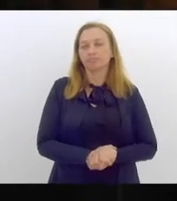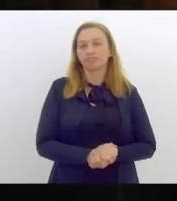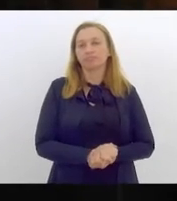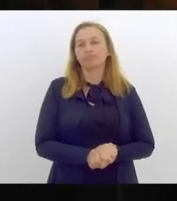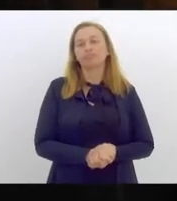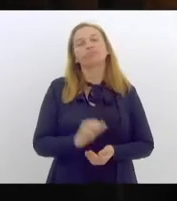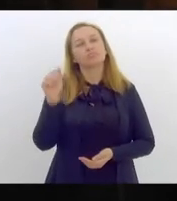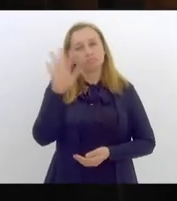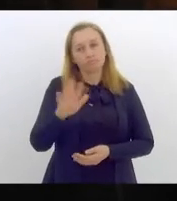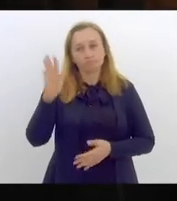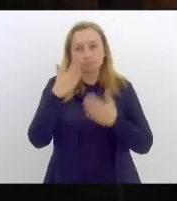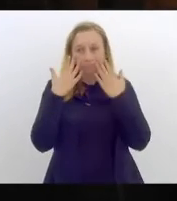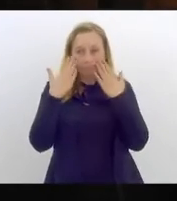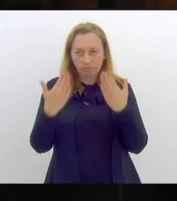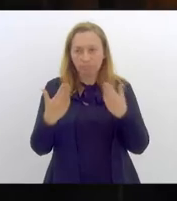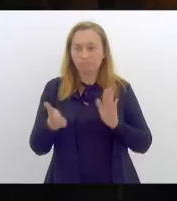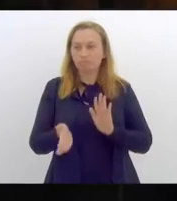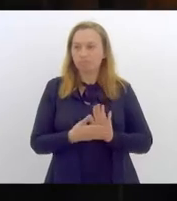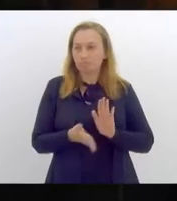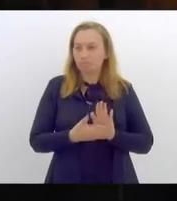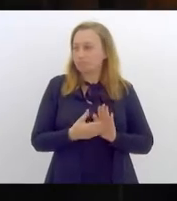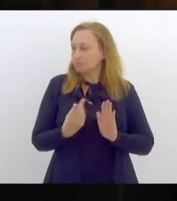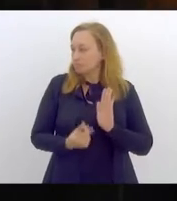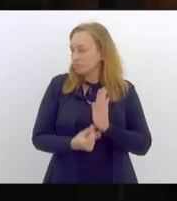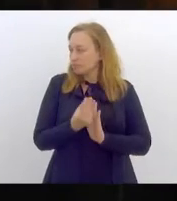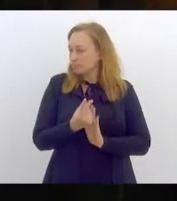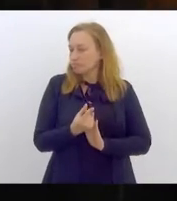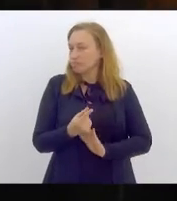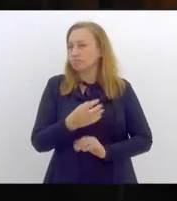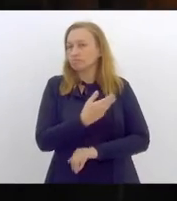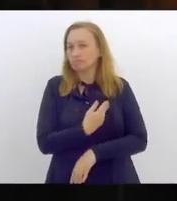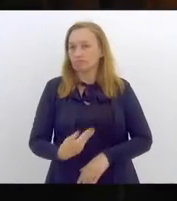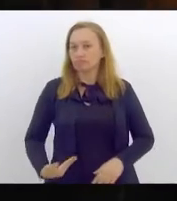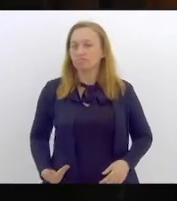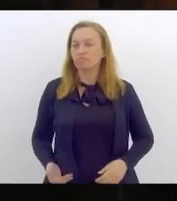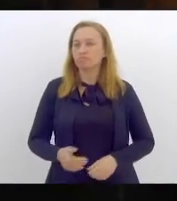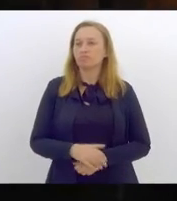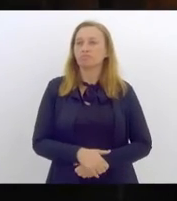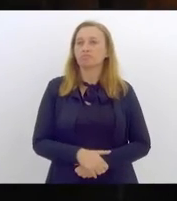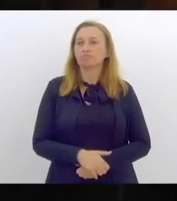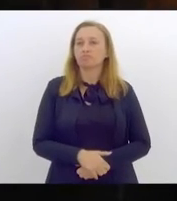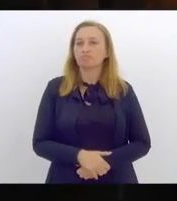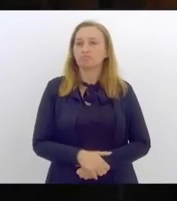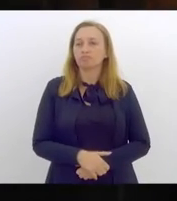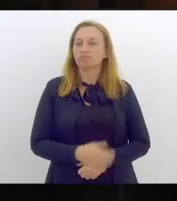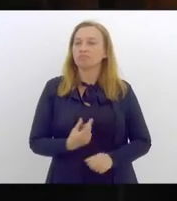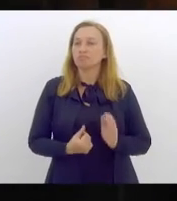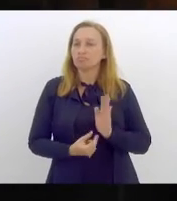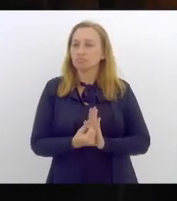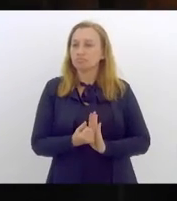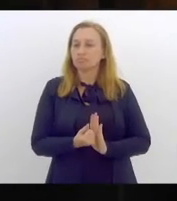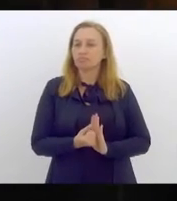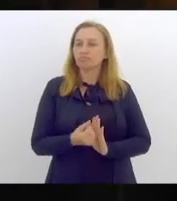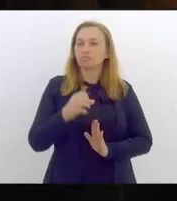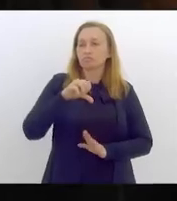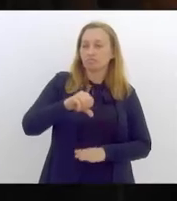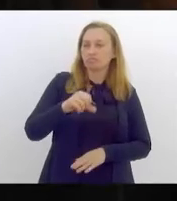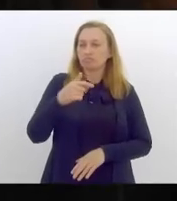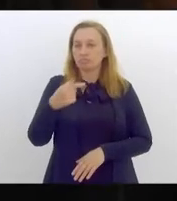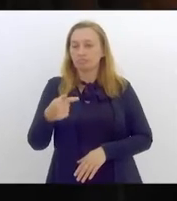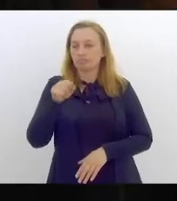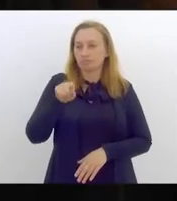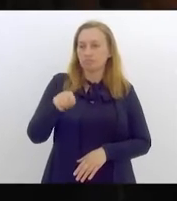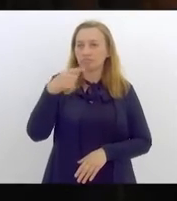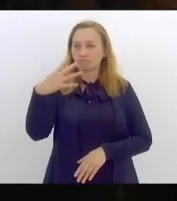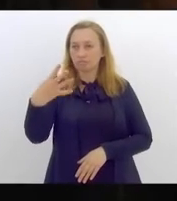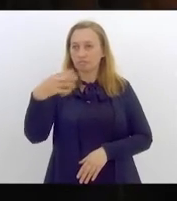panorama geral apresentado na proposta orçamentária do governo, a previsão é de um orçamento de 97,4